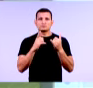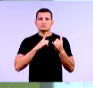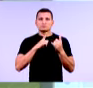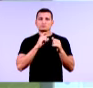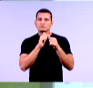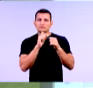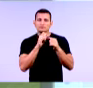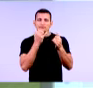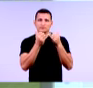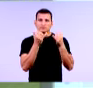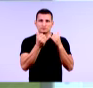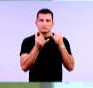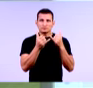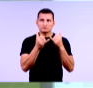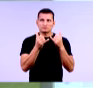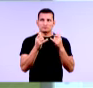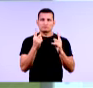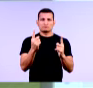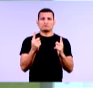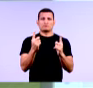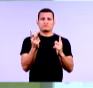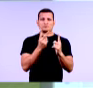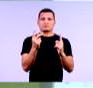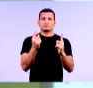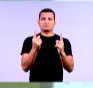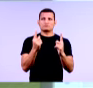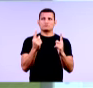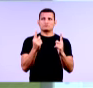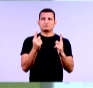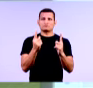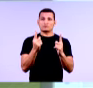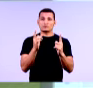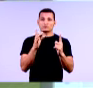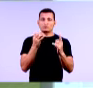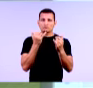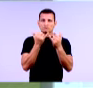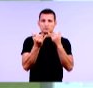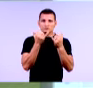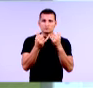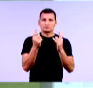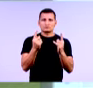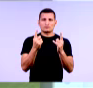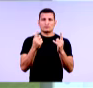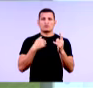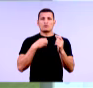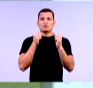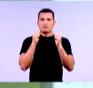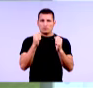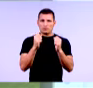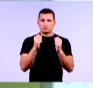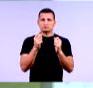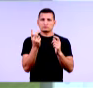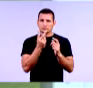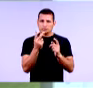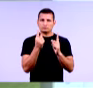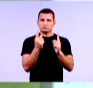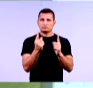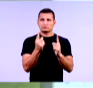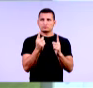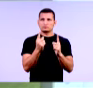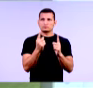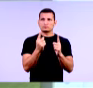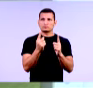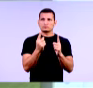estados semelhantes. Opa, esses dois objetos são semelhantes. Eu posso classificá-los como sendo